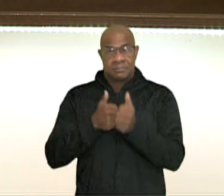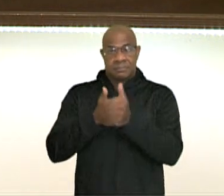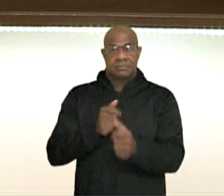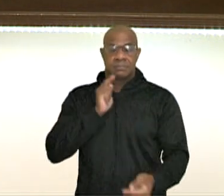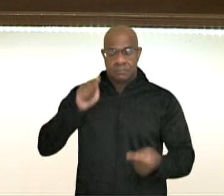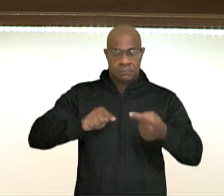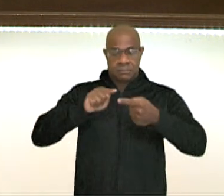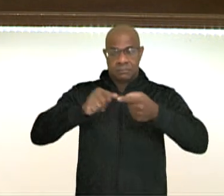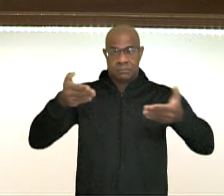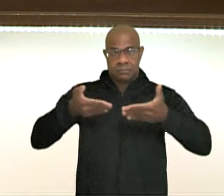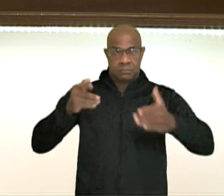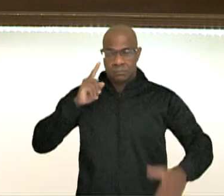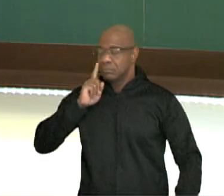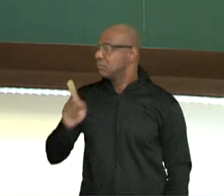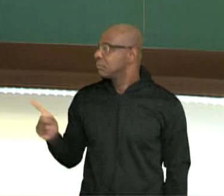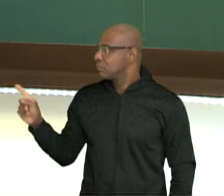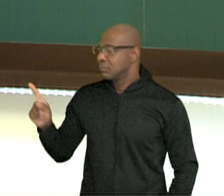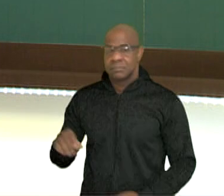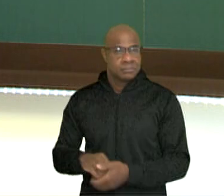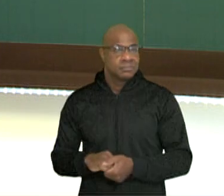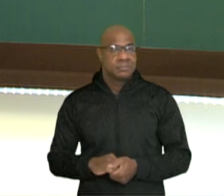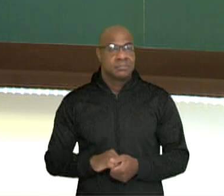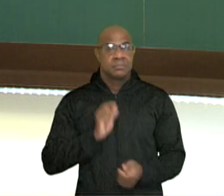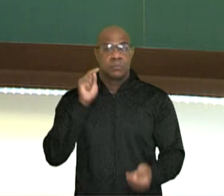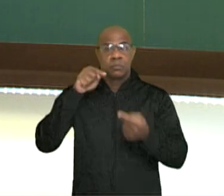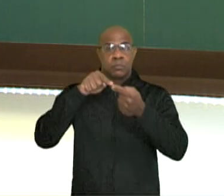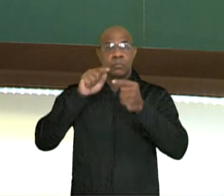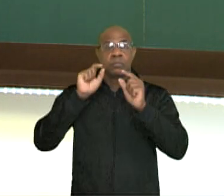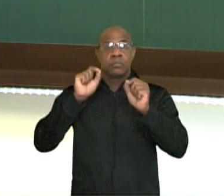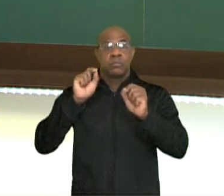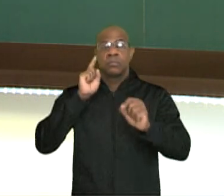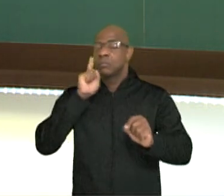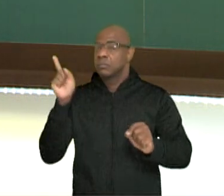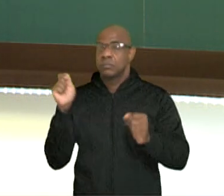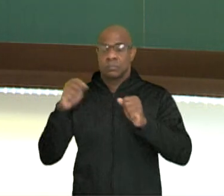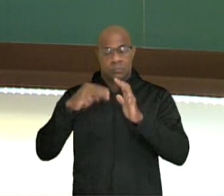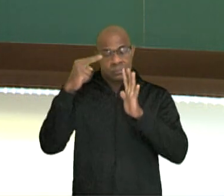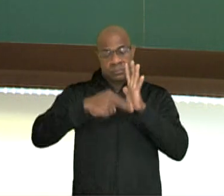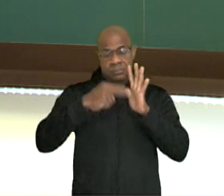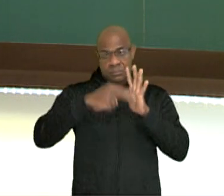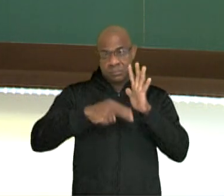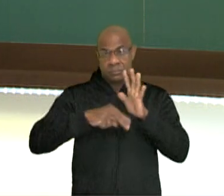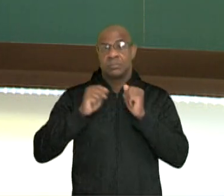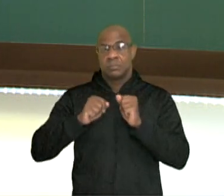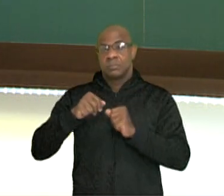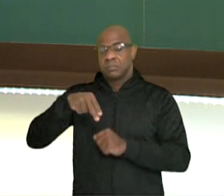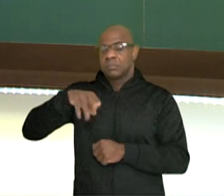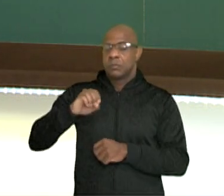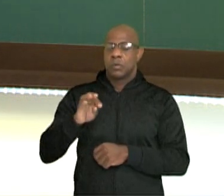hoje? Observe então os nossos objetivos. Faremos a leitura de uma notícia,